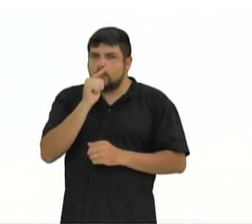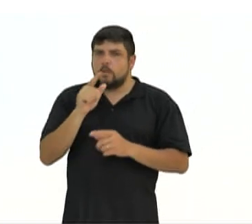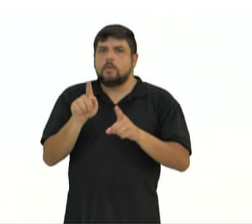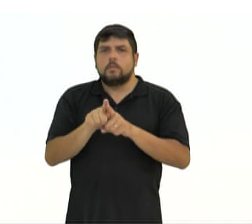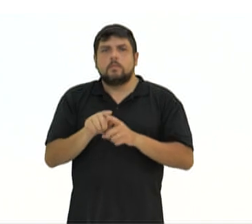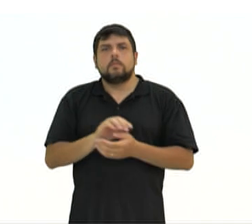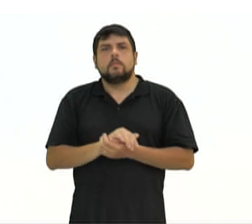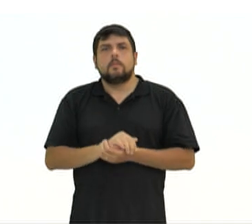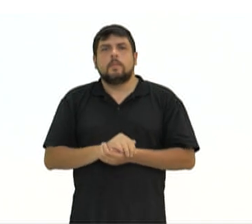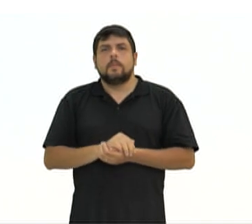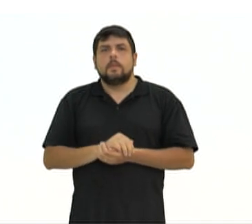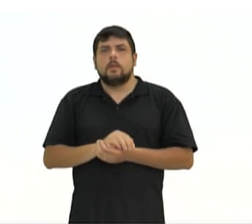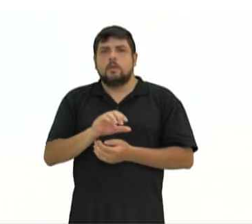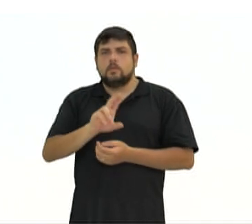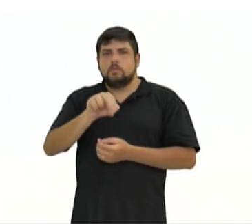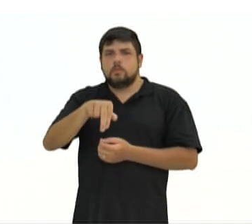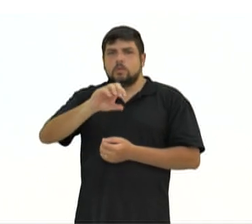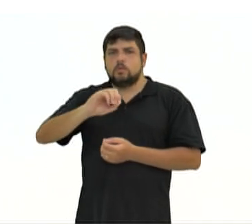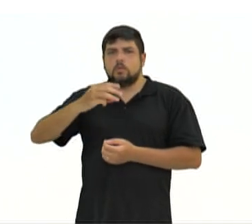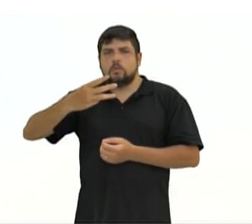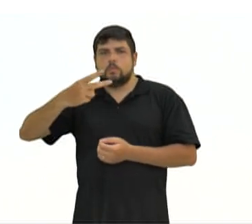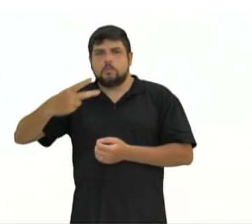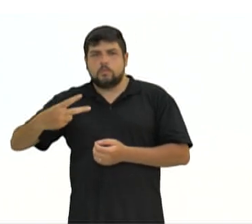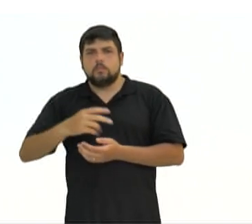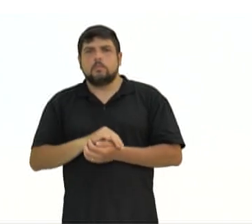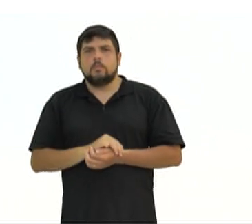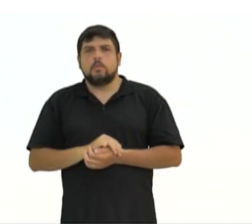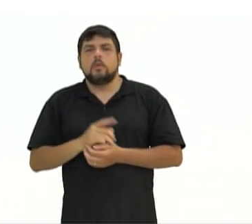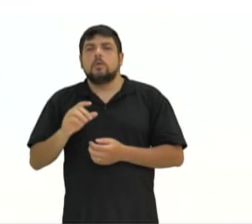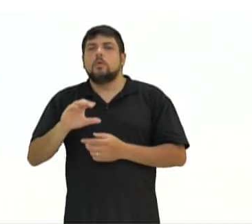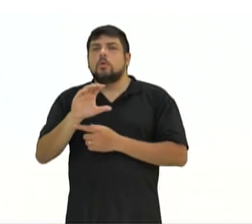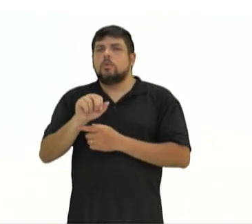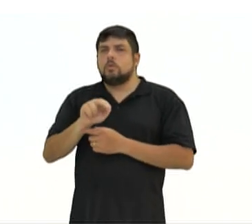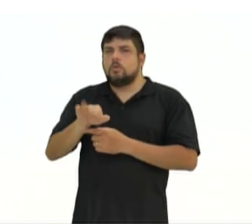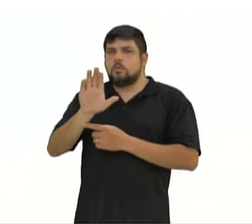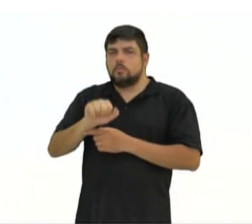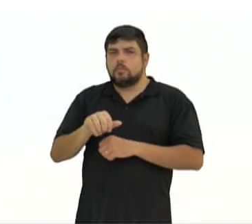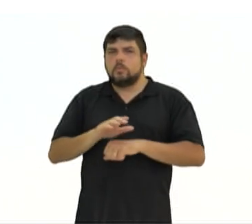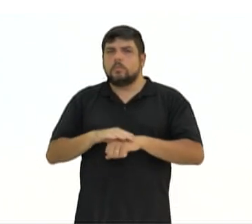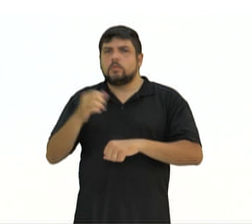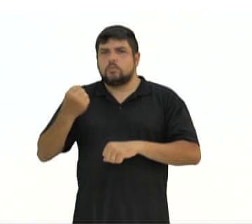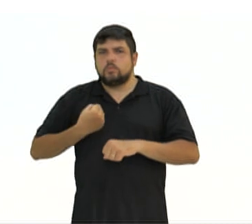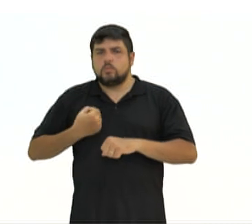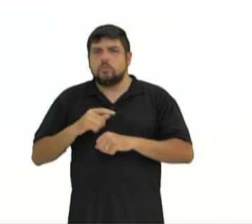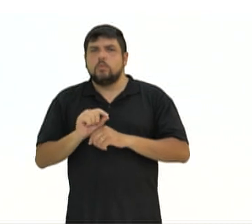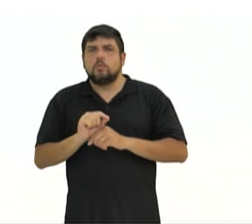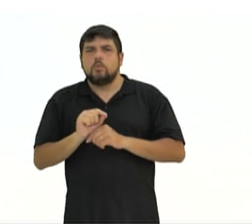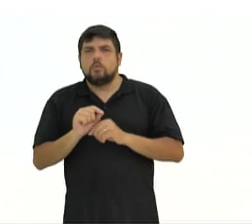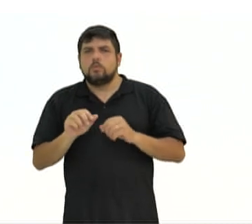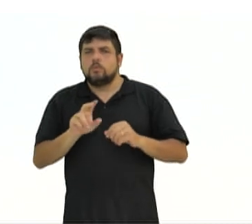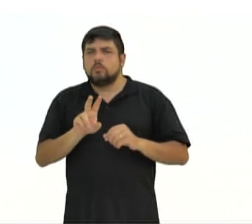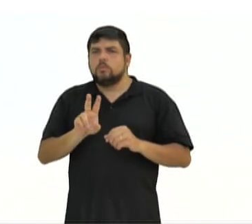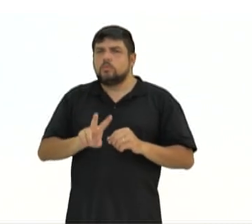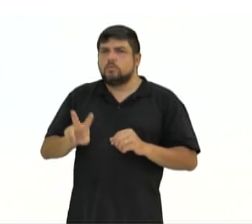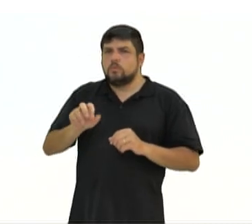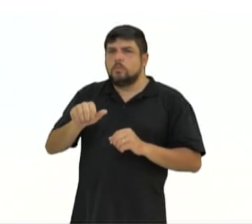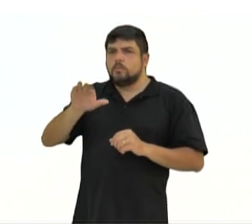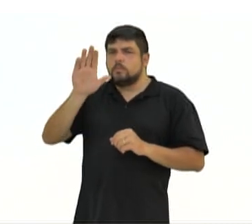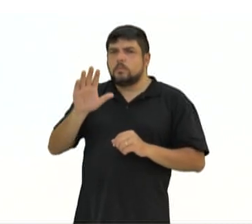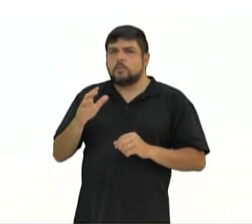iônico CuNO3,2, no qual o cobre tem seu maior número de oxidação dentre os dois mais comuns. Formule